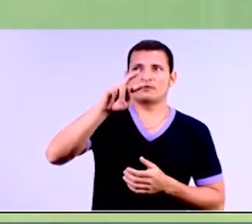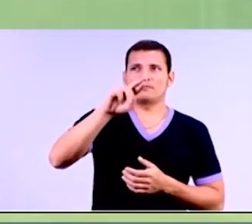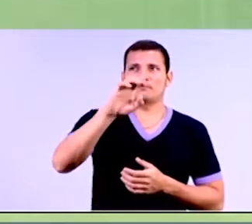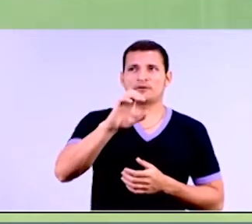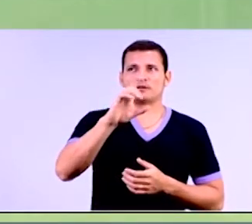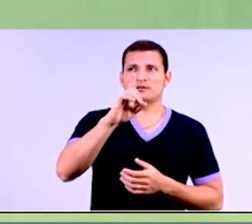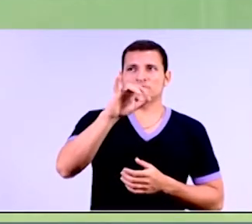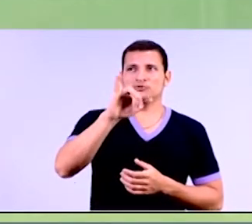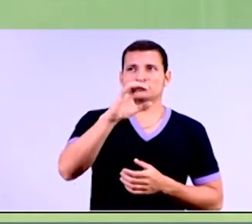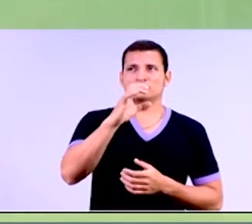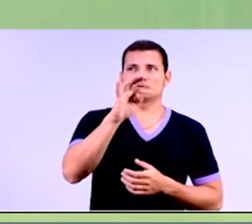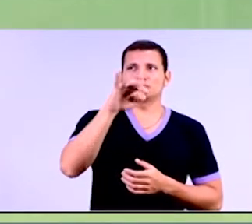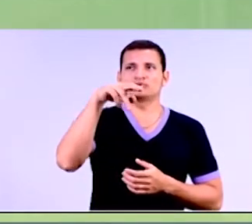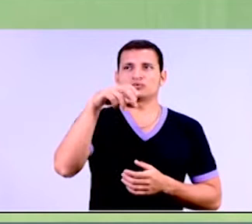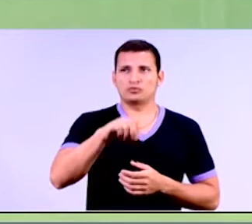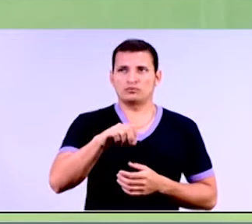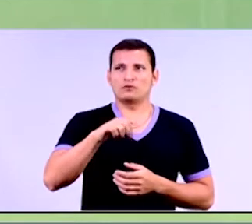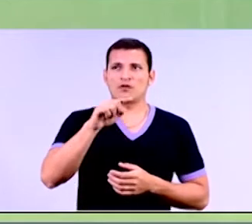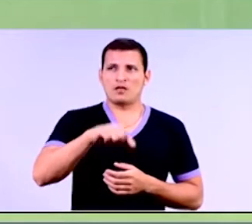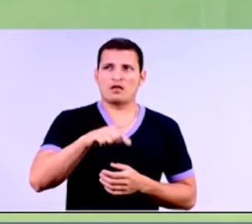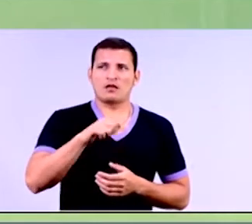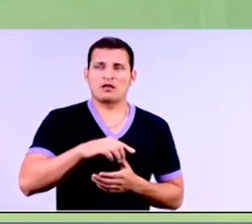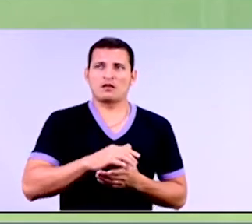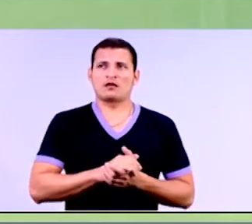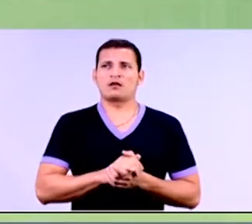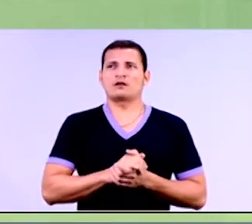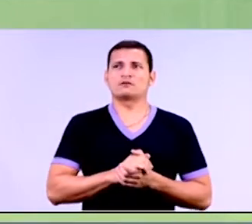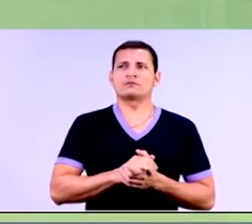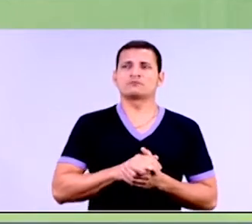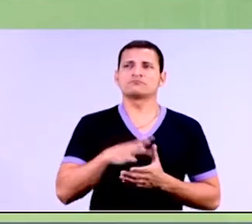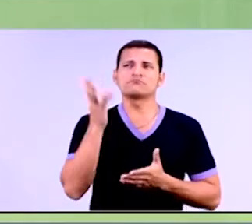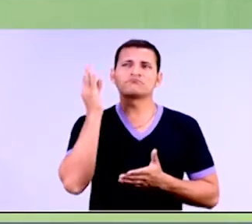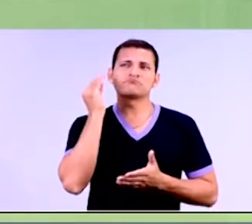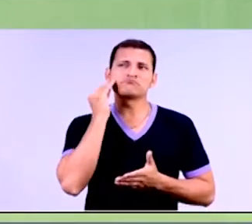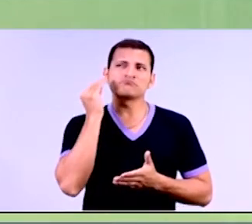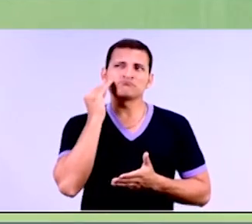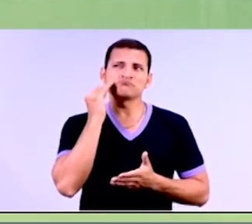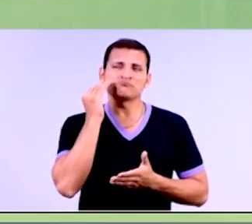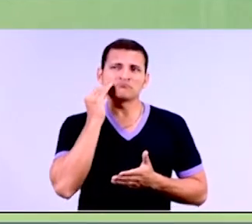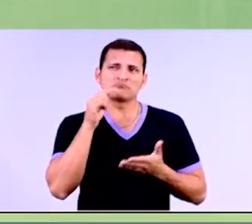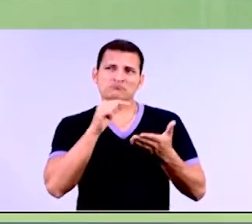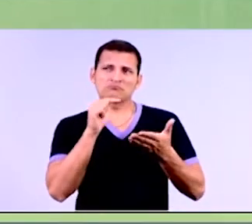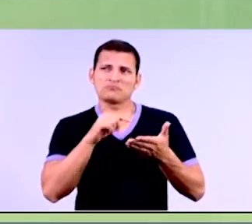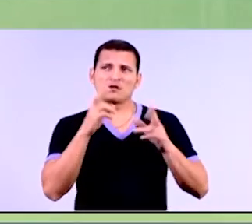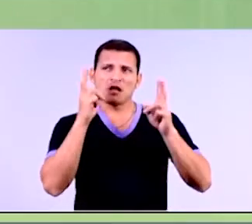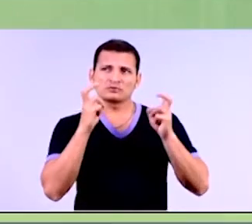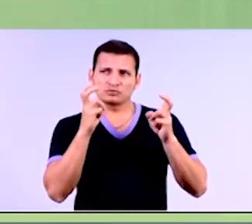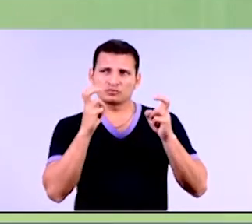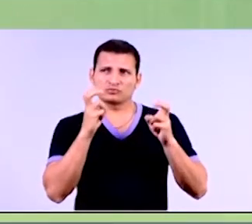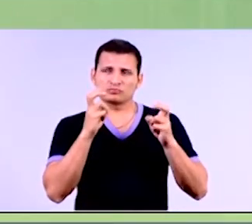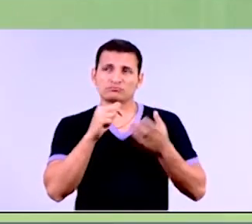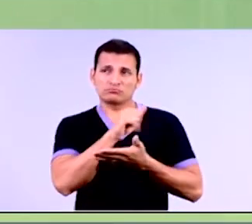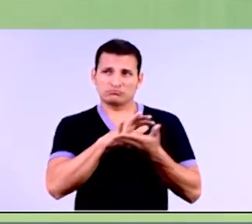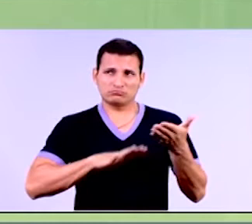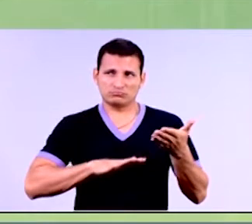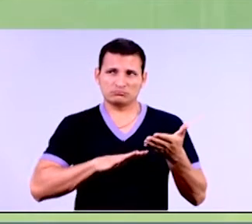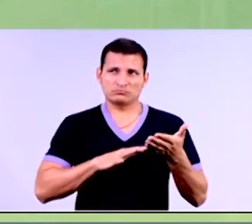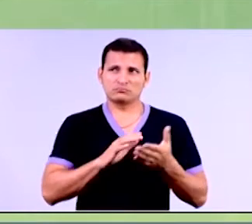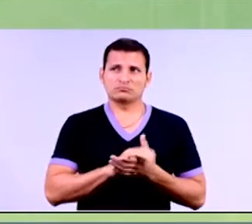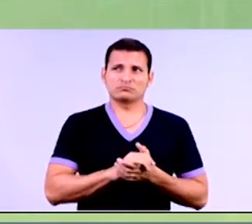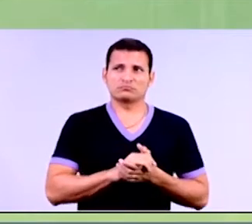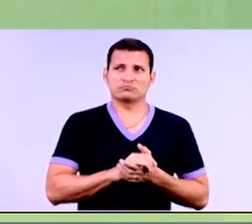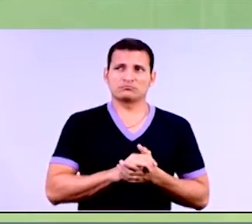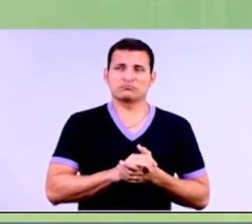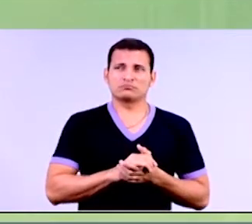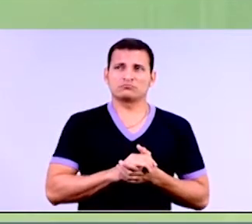Então, o que seria prediction? É formular hipóteses sobre o assunto a ser abordado pelo texto. As